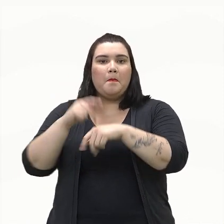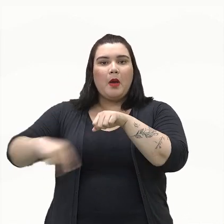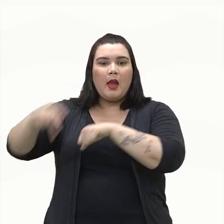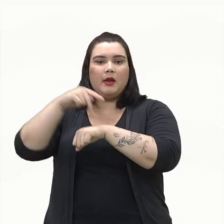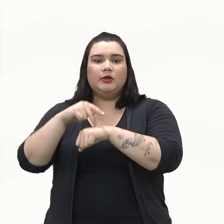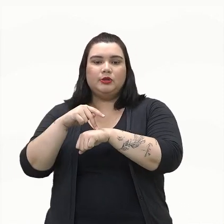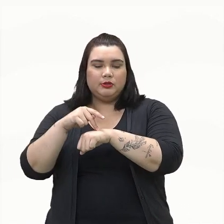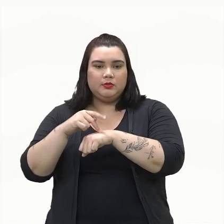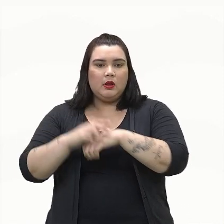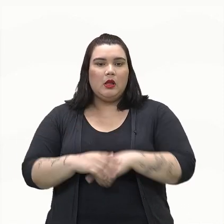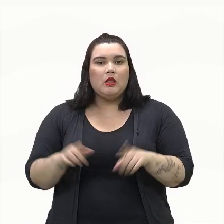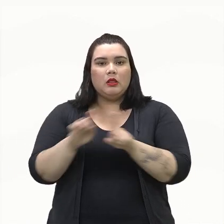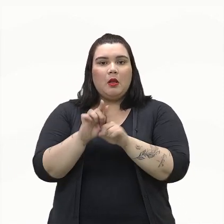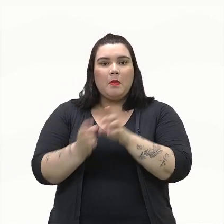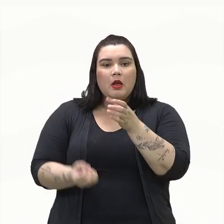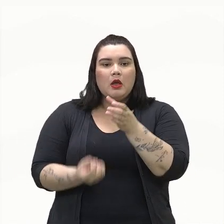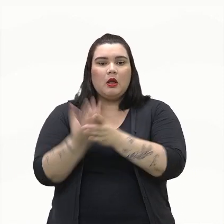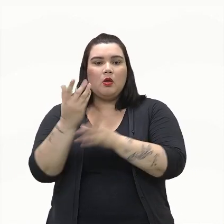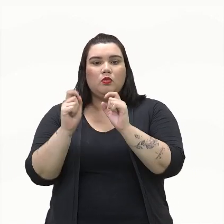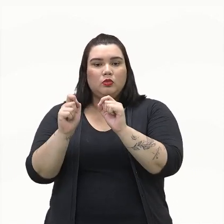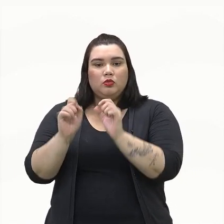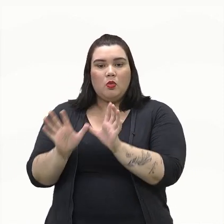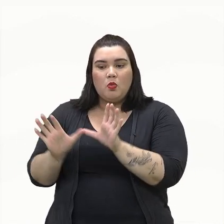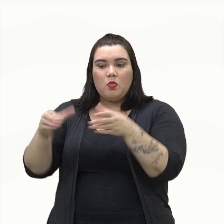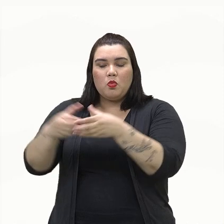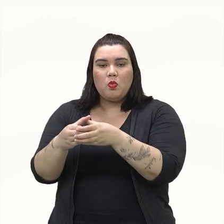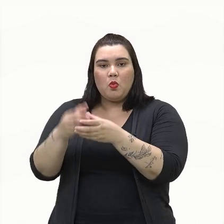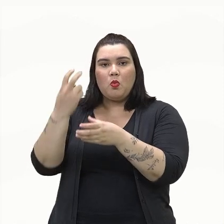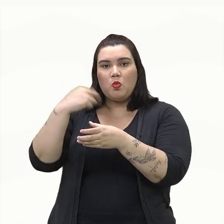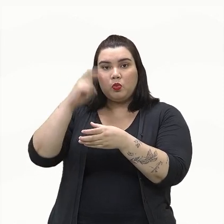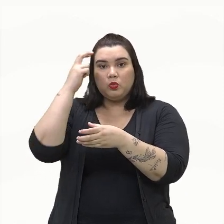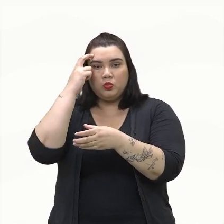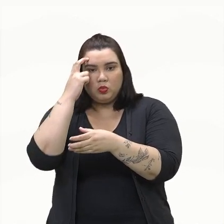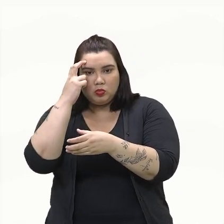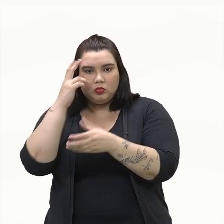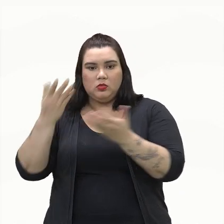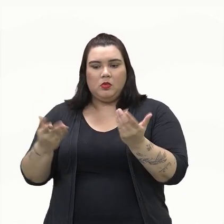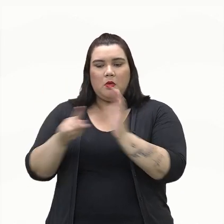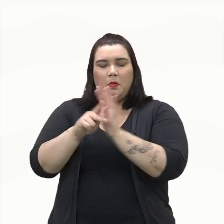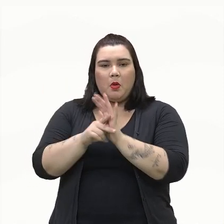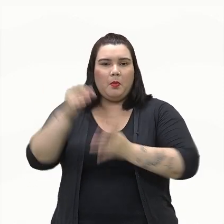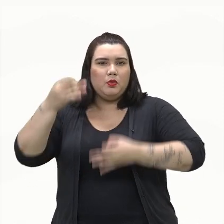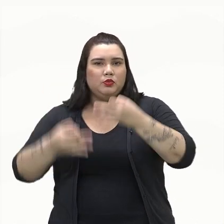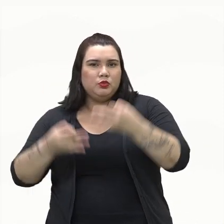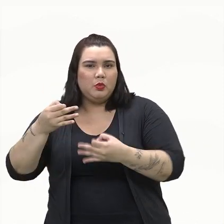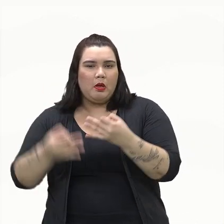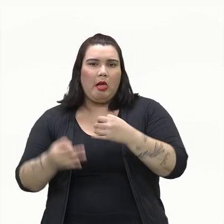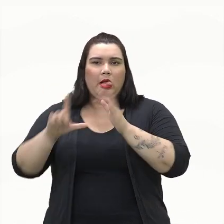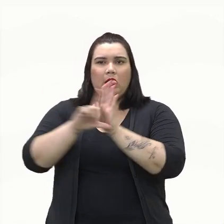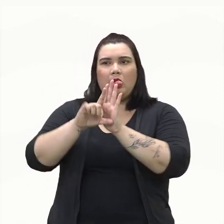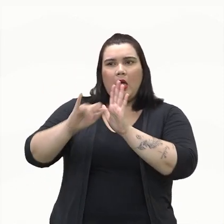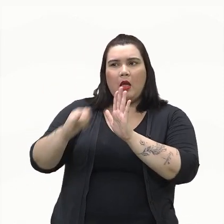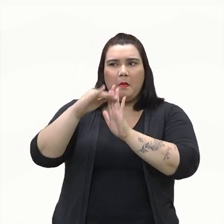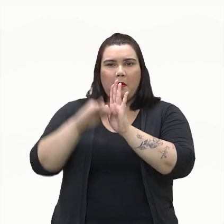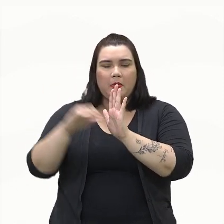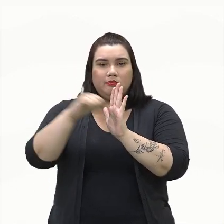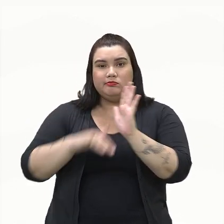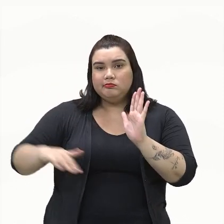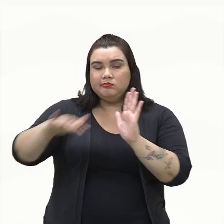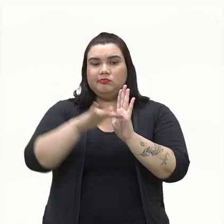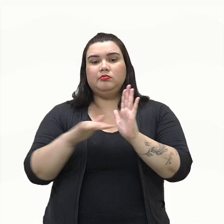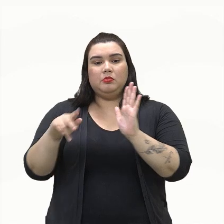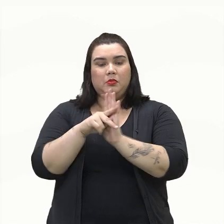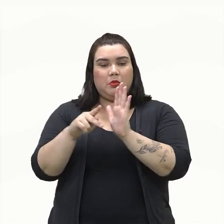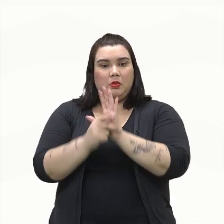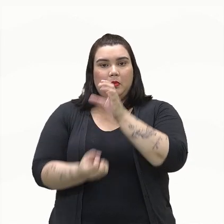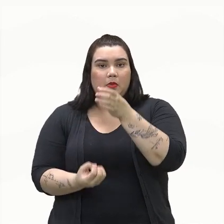de uma elite cultural longamente estabelecida, que é quem organiza ali o arcabouço jurídico, legislativo, de uma forma geral, na